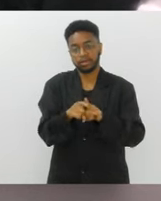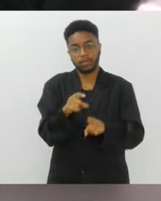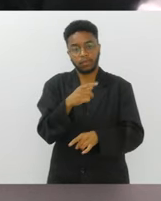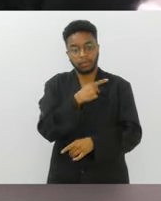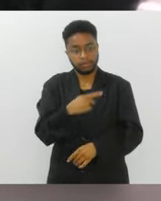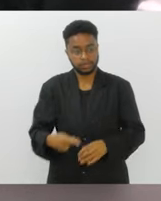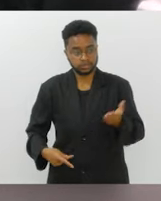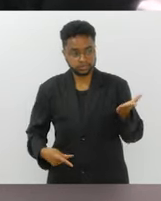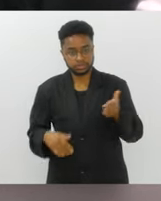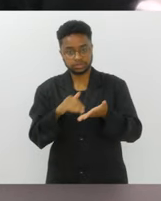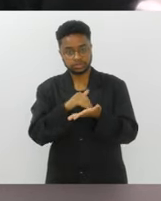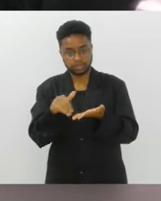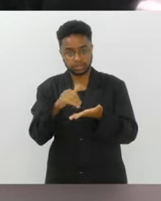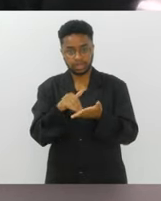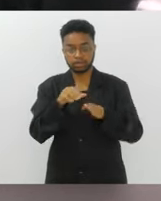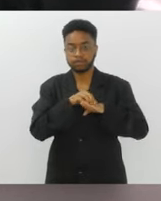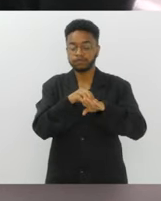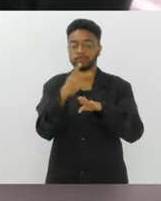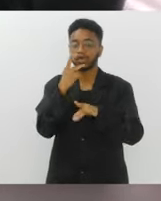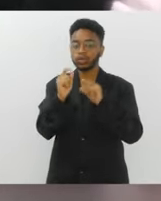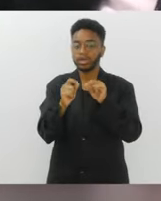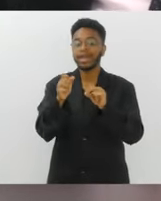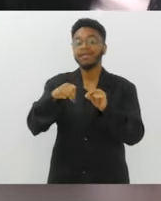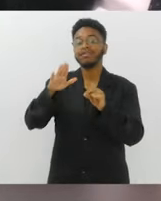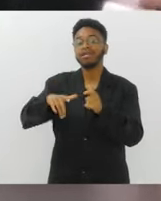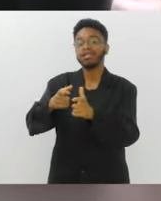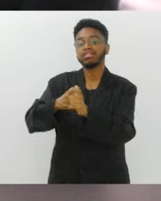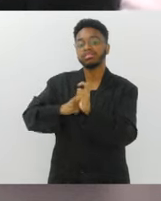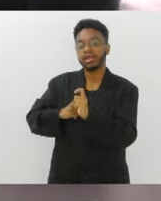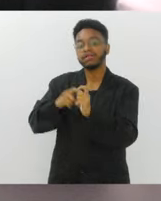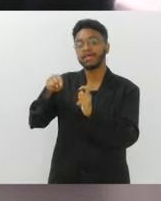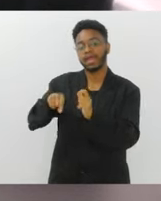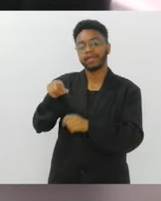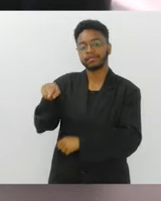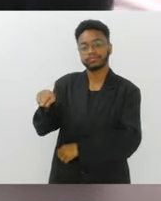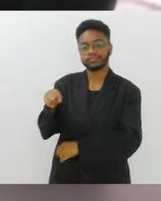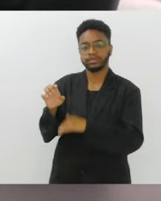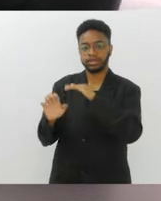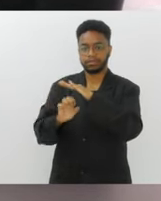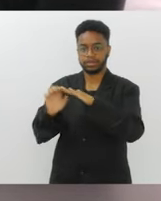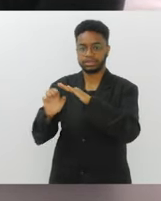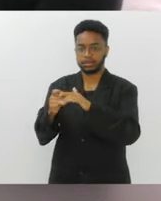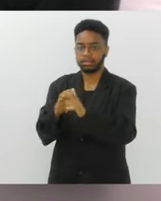transporte, quem deve ao Estado é a Supervia.